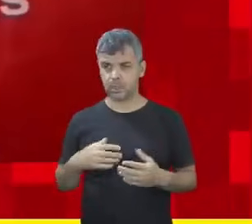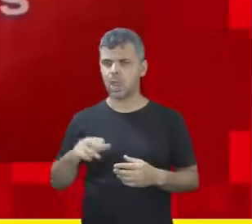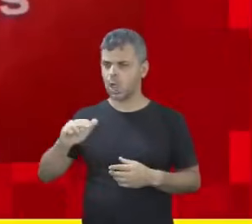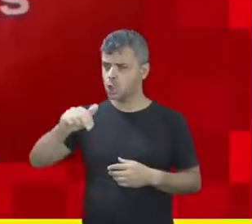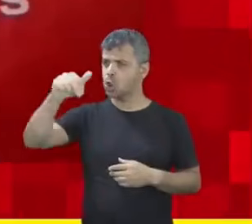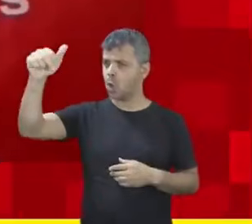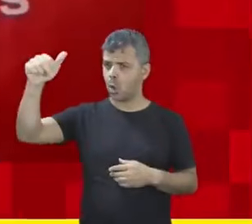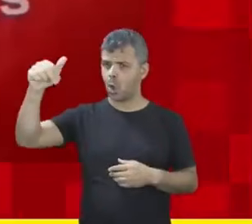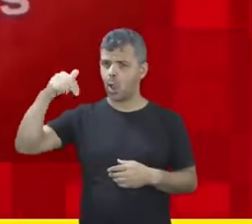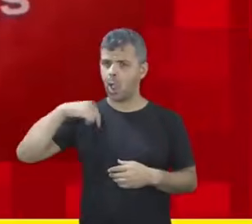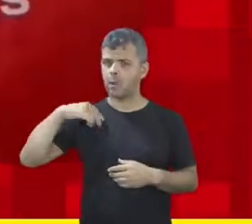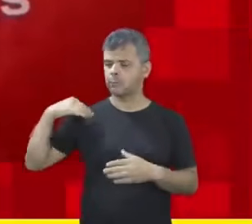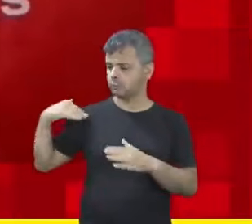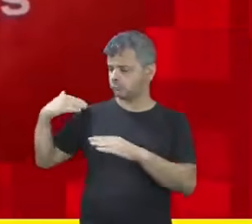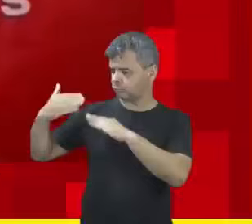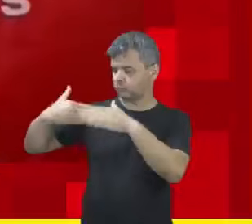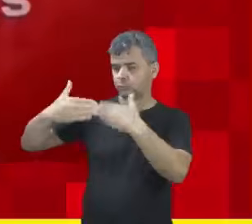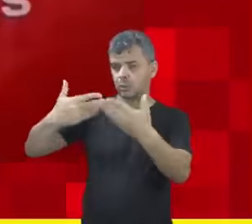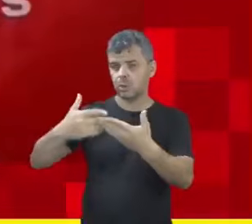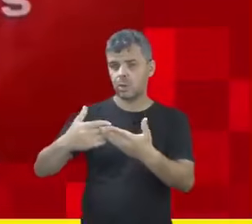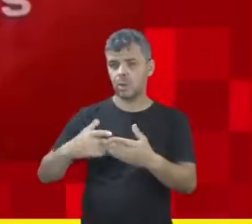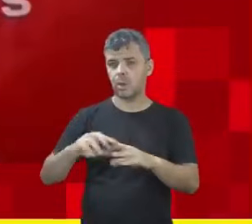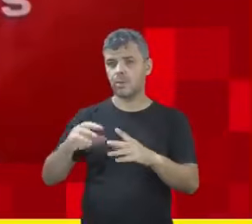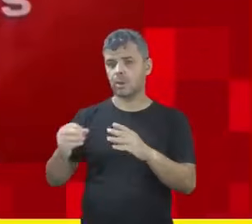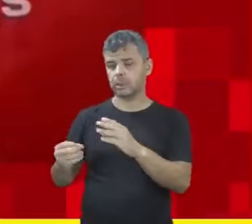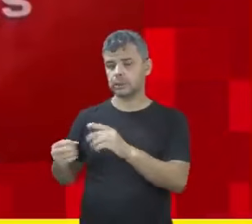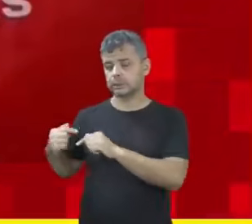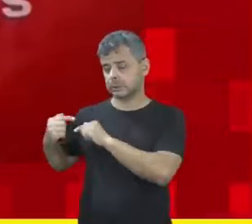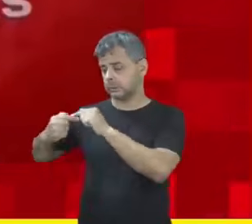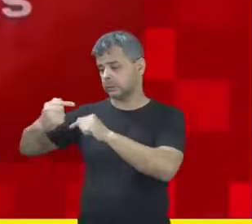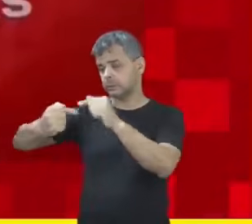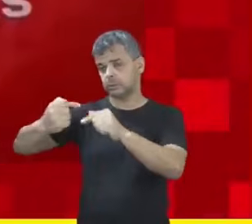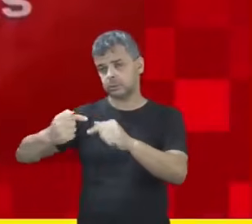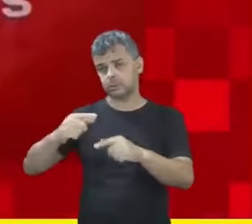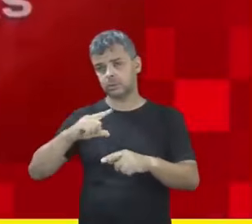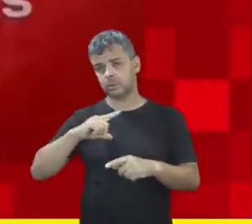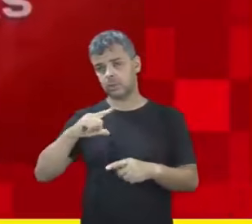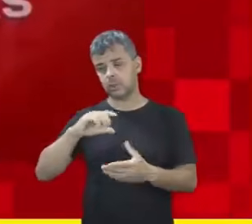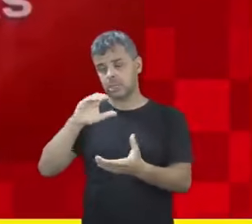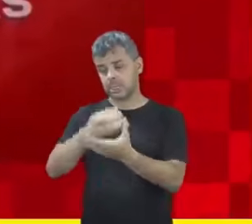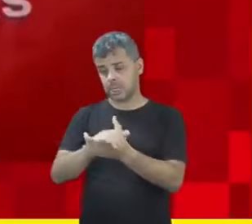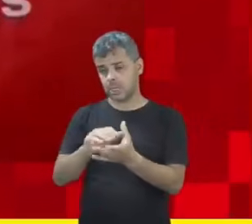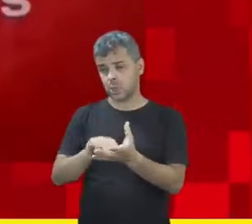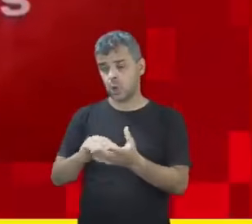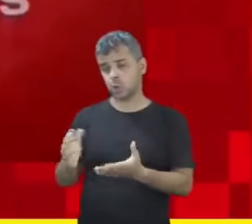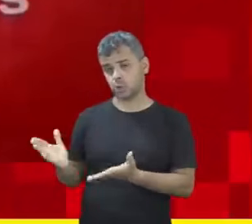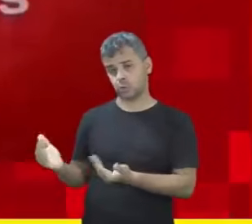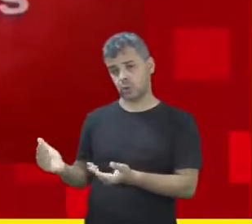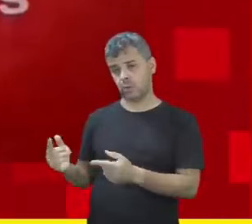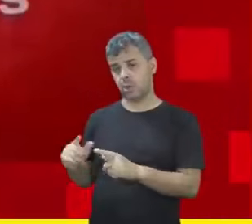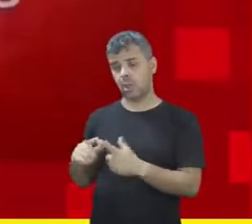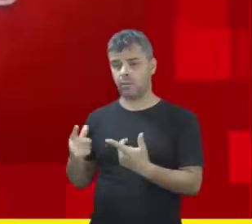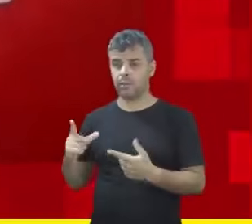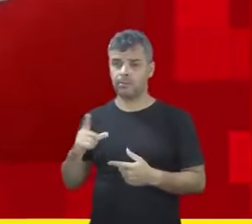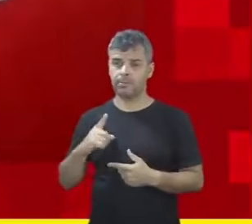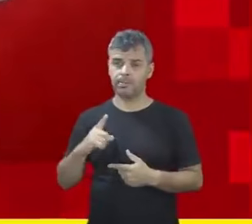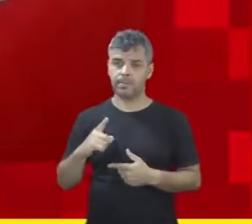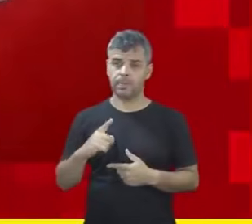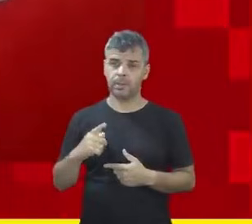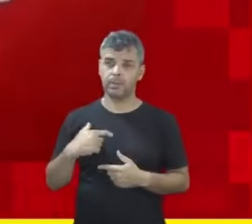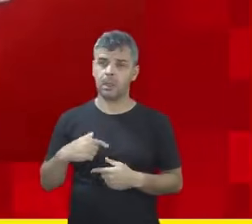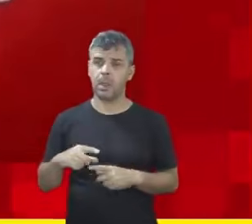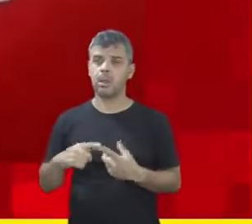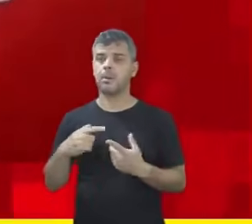nordestina, vem de um processo muito diferente do meu, geracional, se casa muito cedo e começa a ter uma